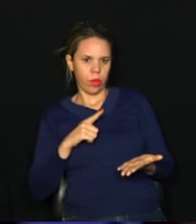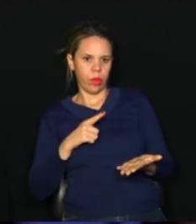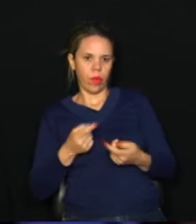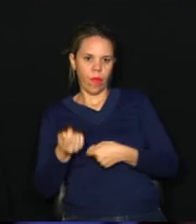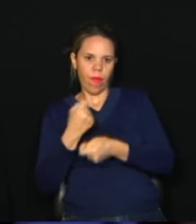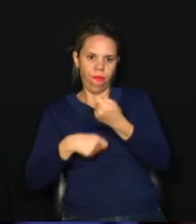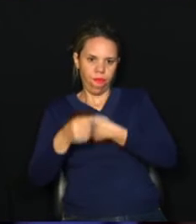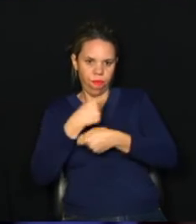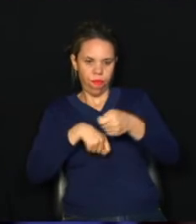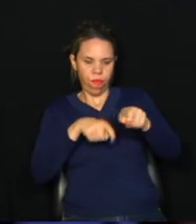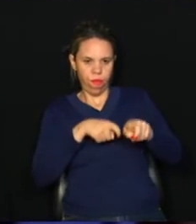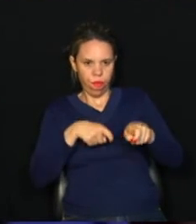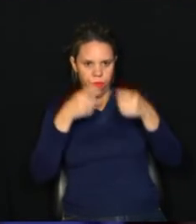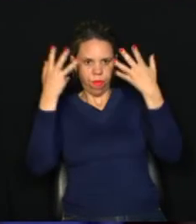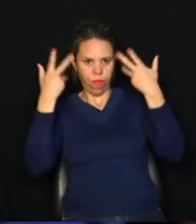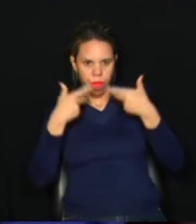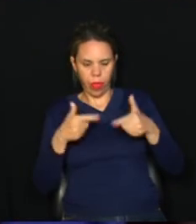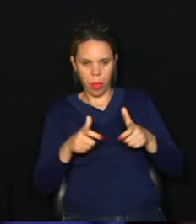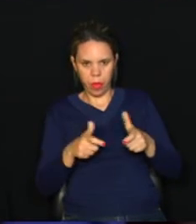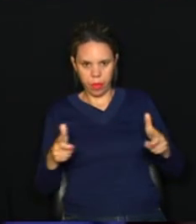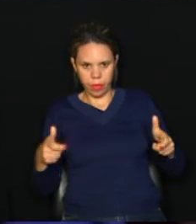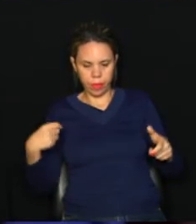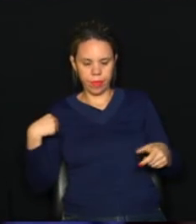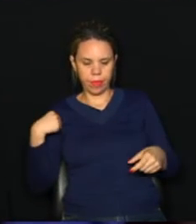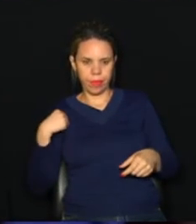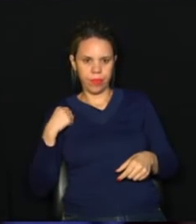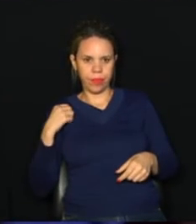agronegócio como o grande